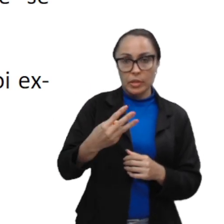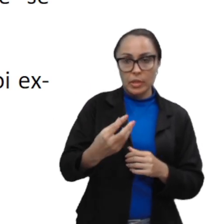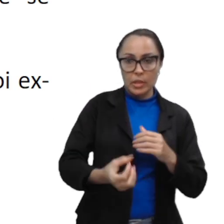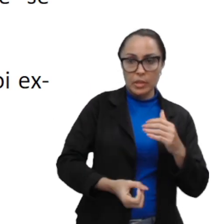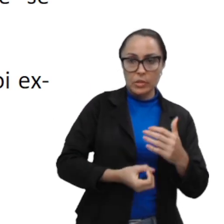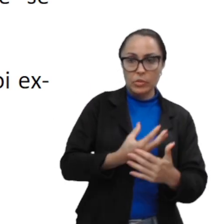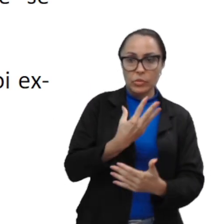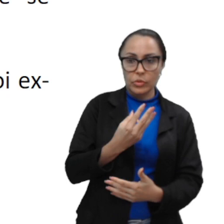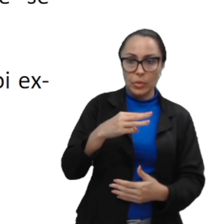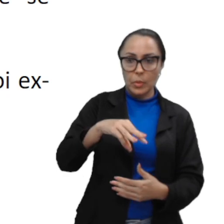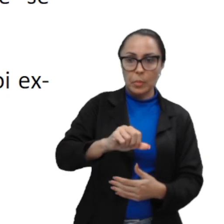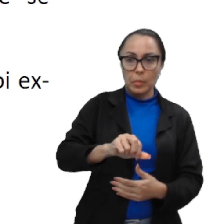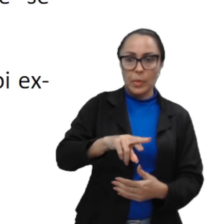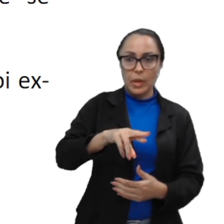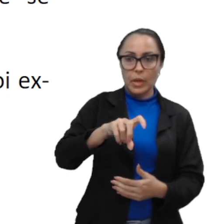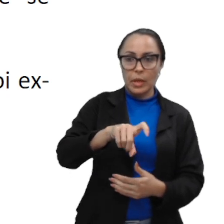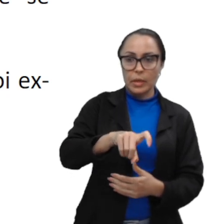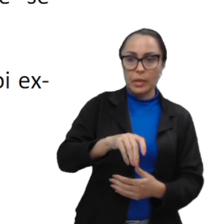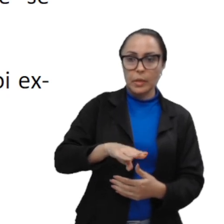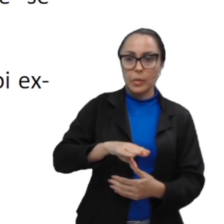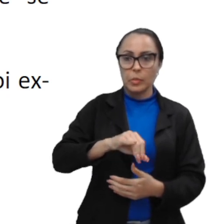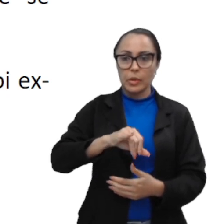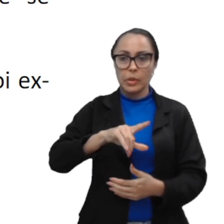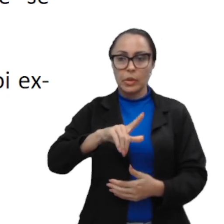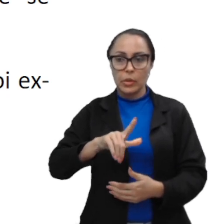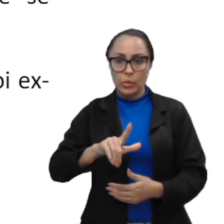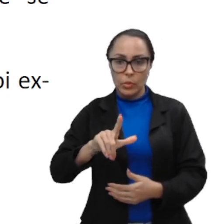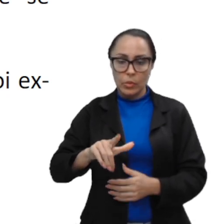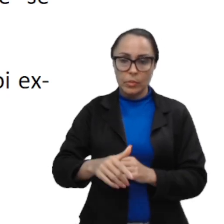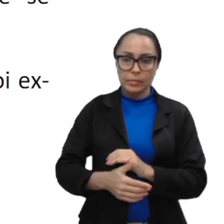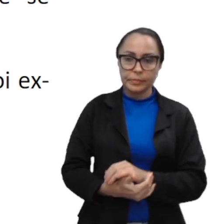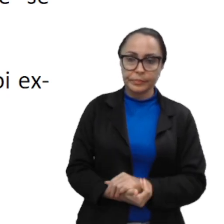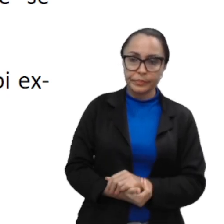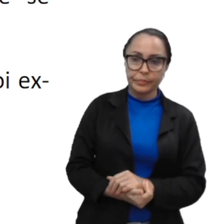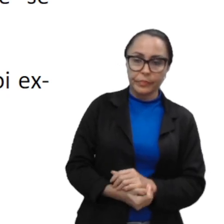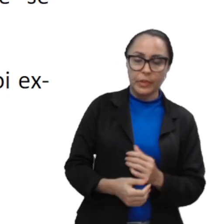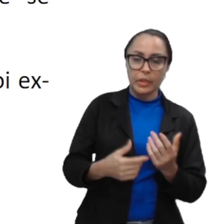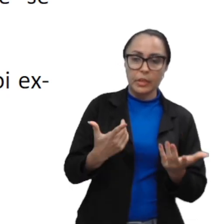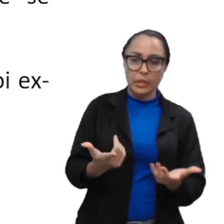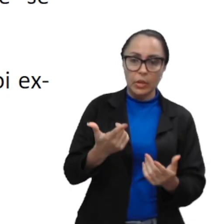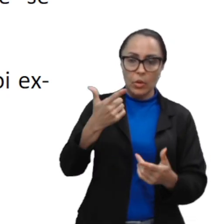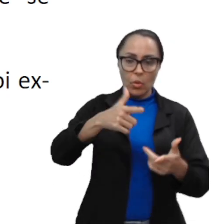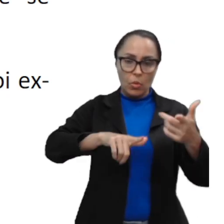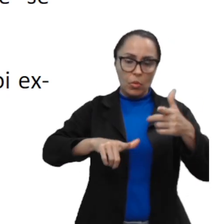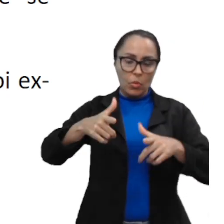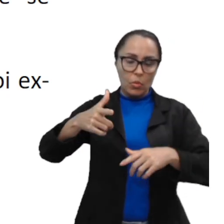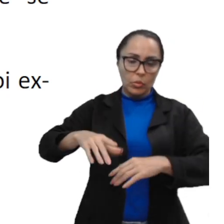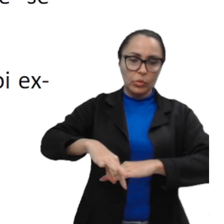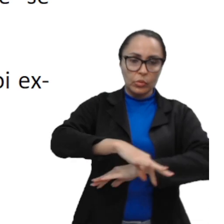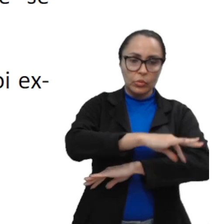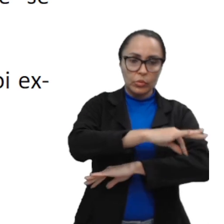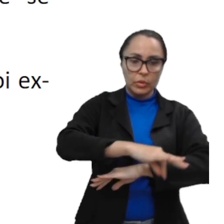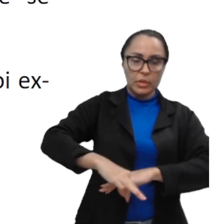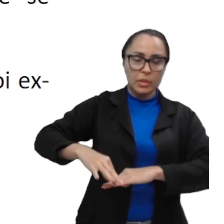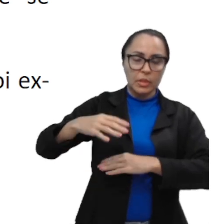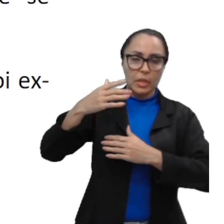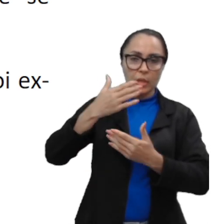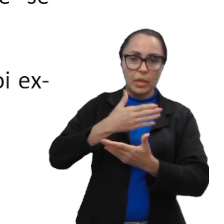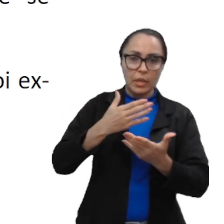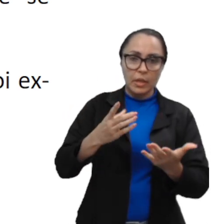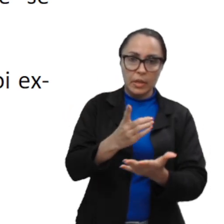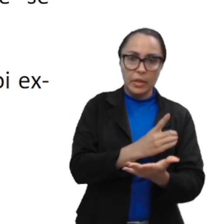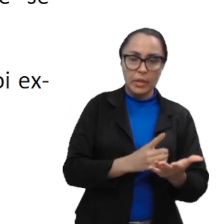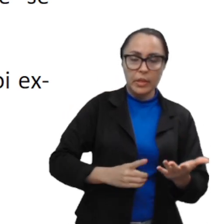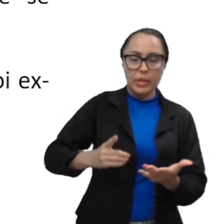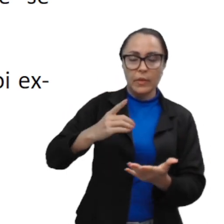por Max Bill, Tomás Maldonado e Bonzieff, entre outros designers que também eram arquitetos e também professores,